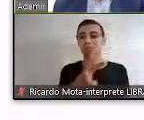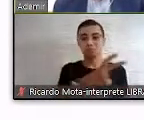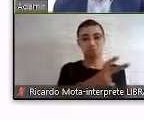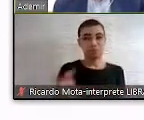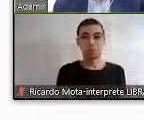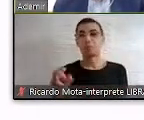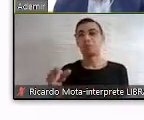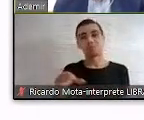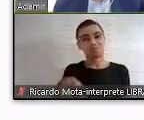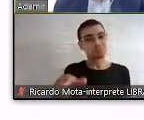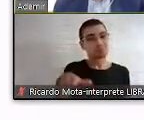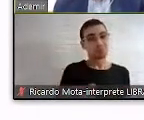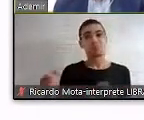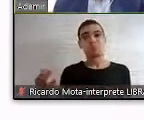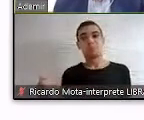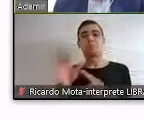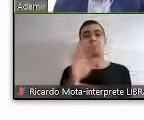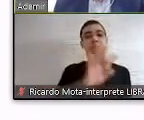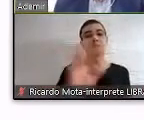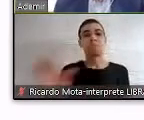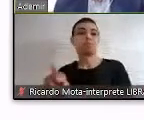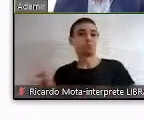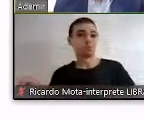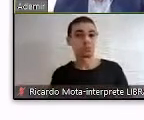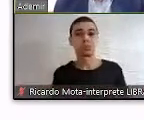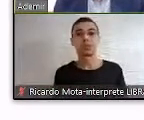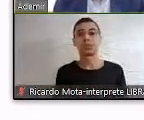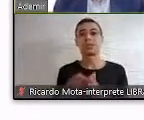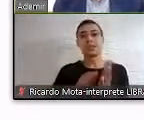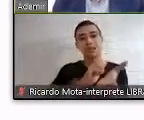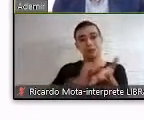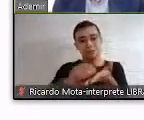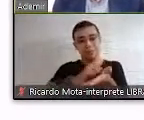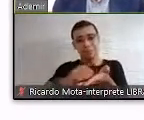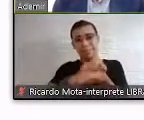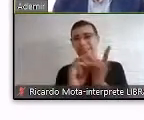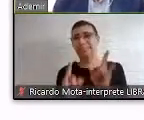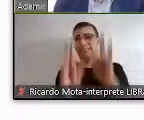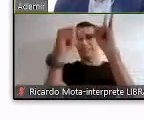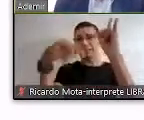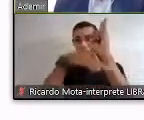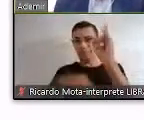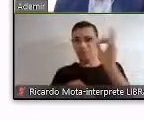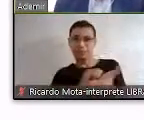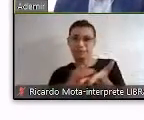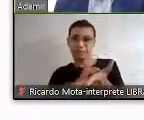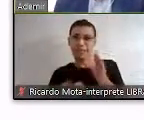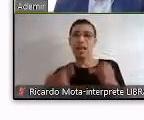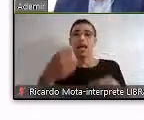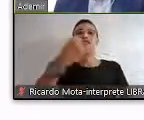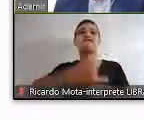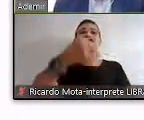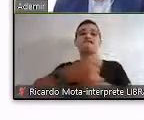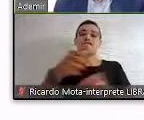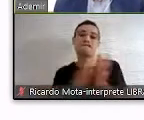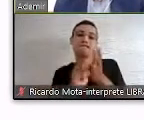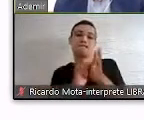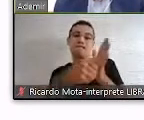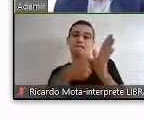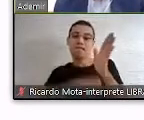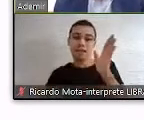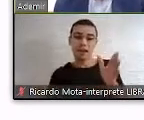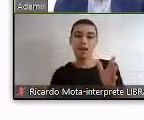manutenção, teve a corrosão nas estruturas, que é das ferragens. Além do terreno frágil,